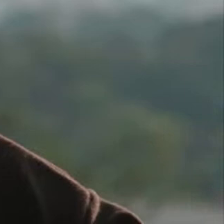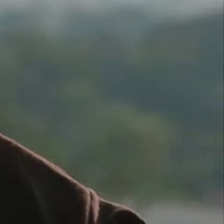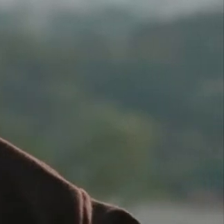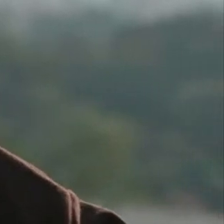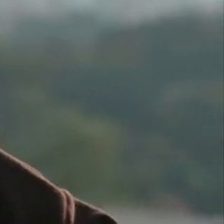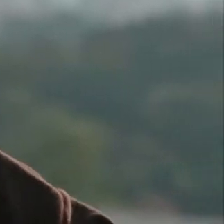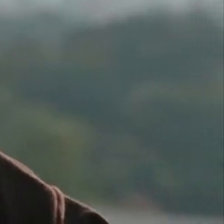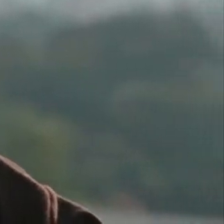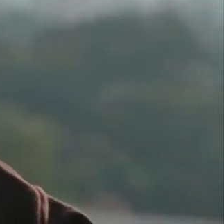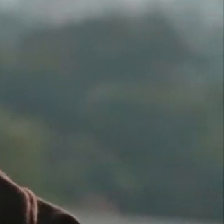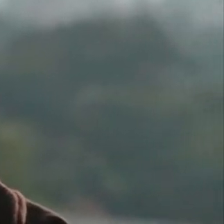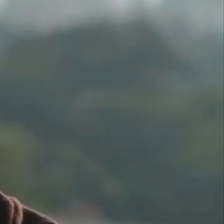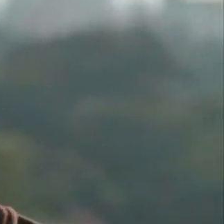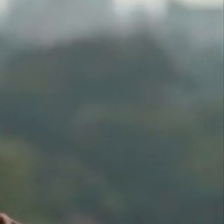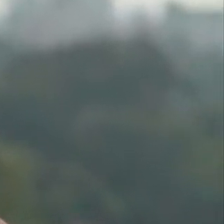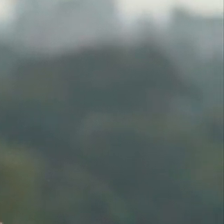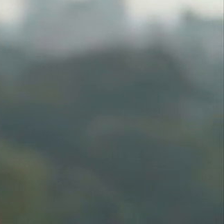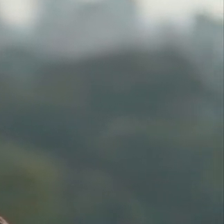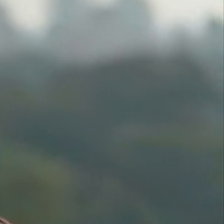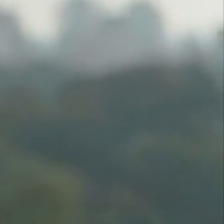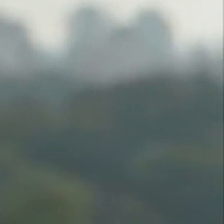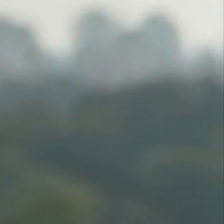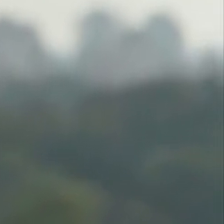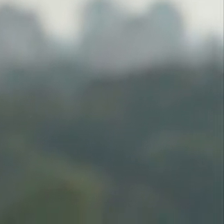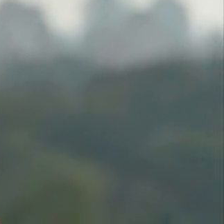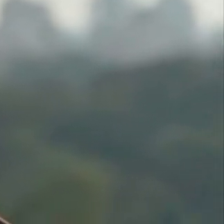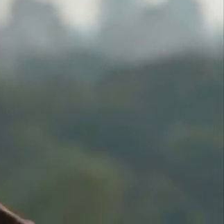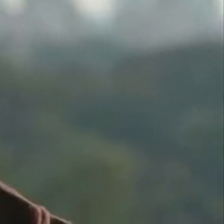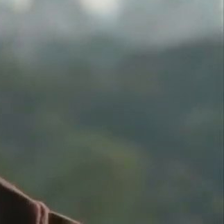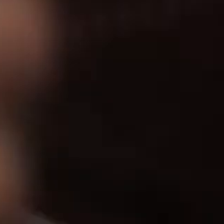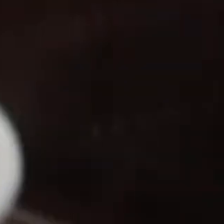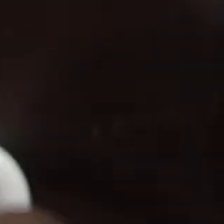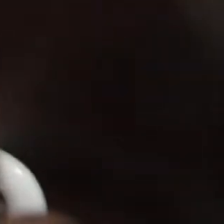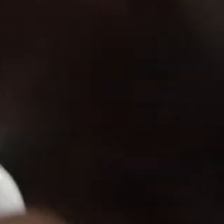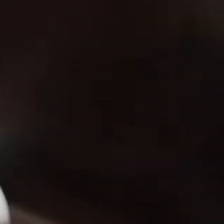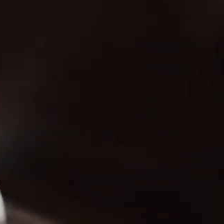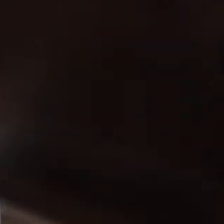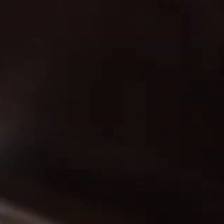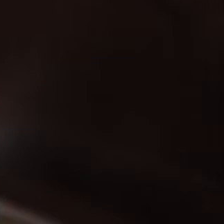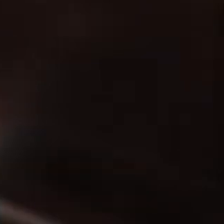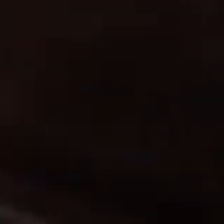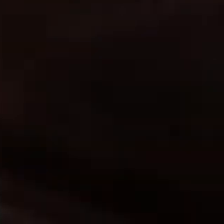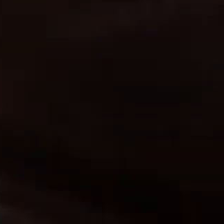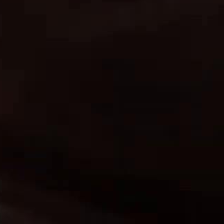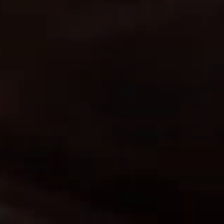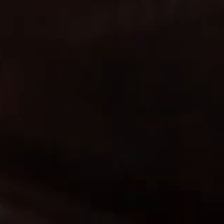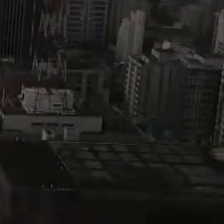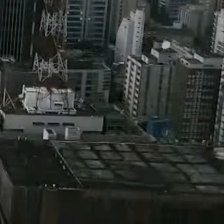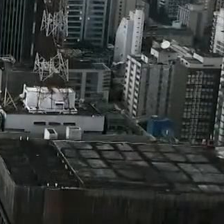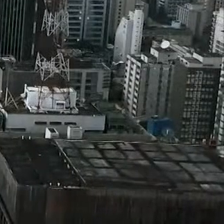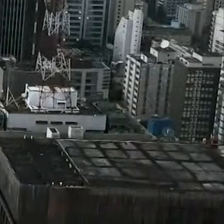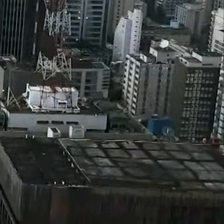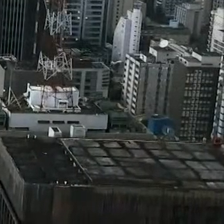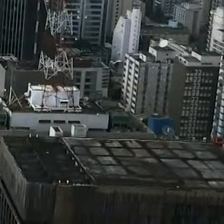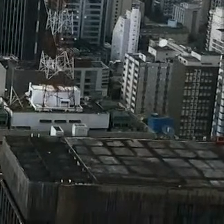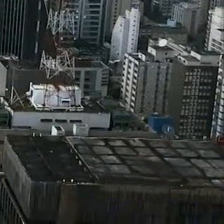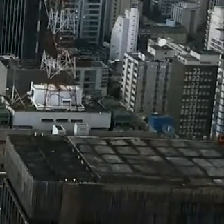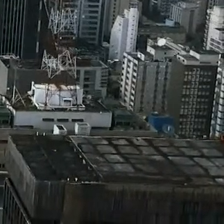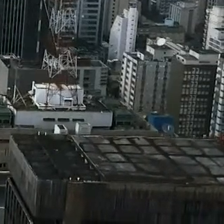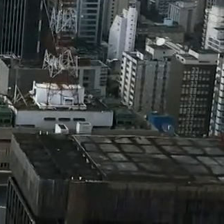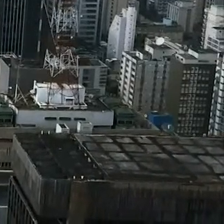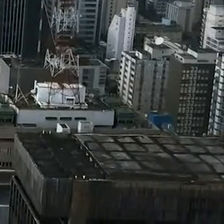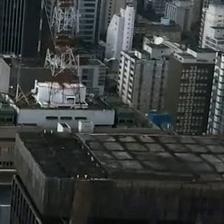ser um valor, passa a ser uma virtude. Terça, 11 da noite,